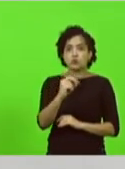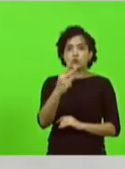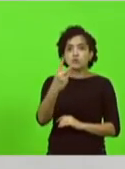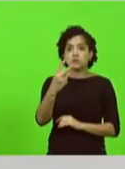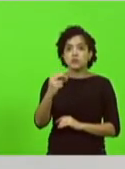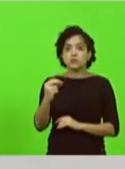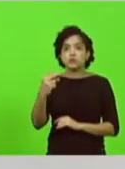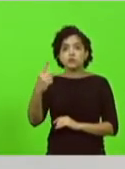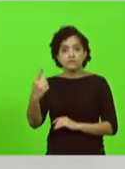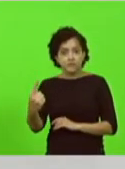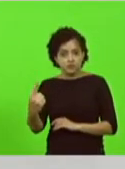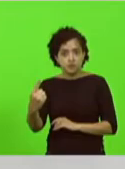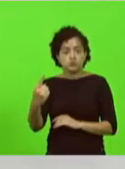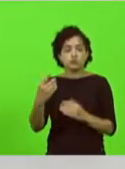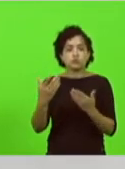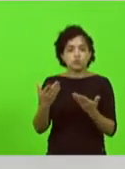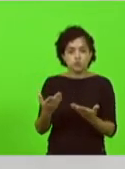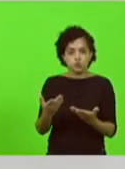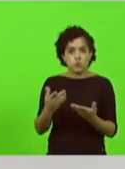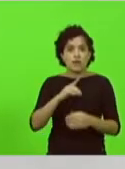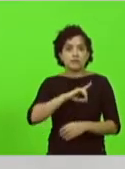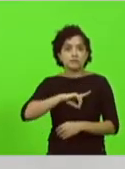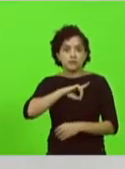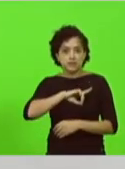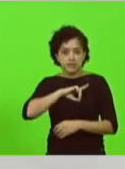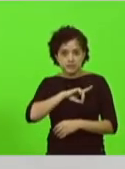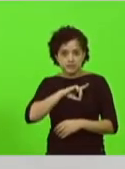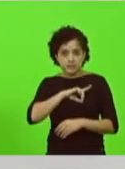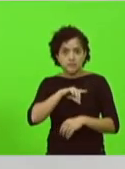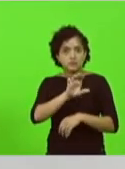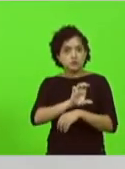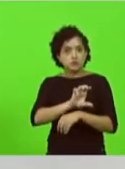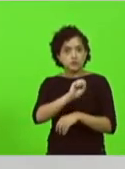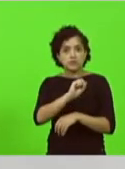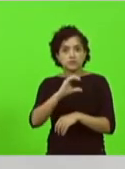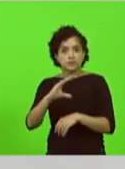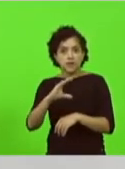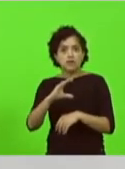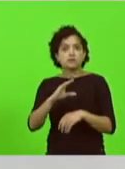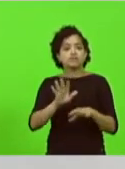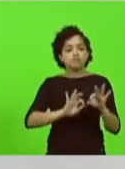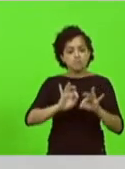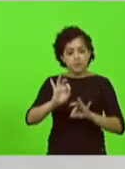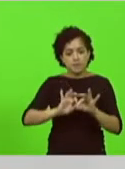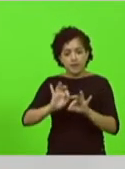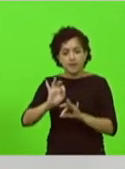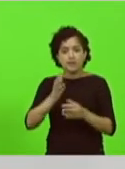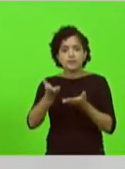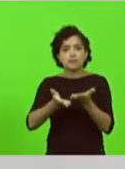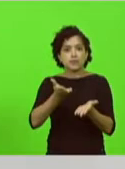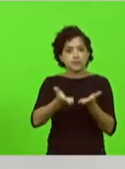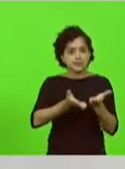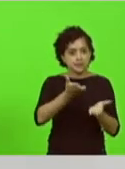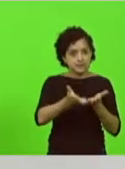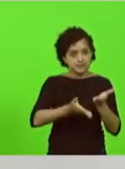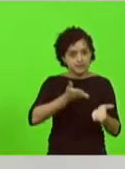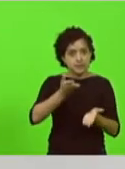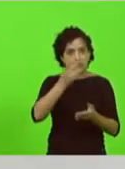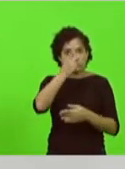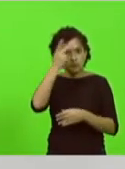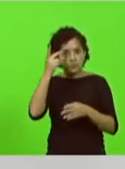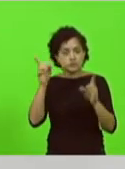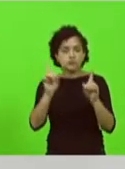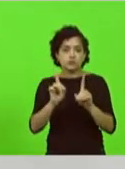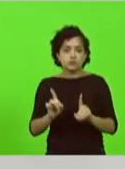que determina que as delegacias catarinenses estejam preparadas para o atendimento de pessoas com